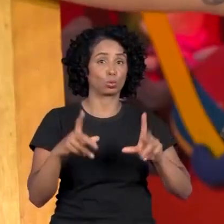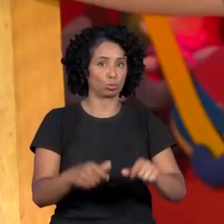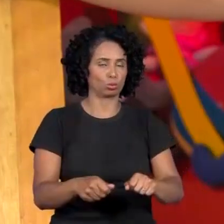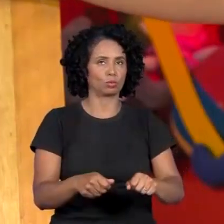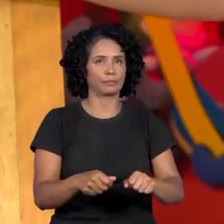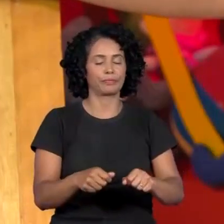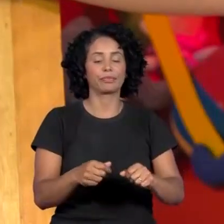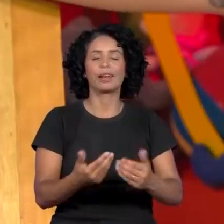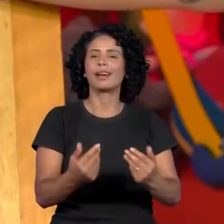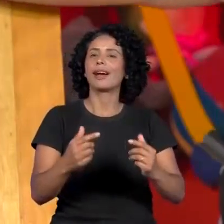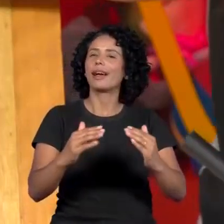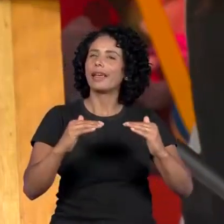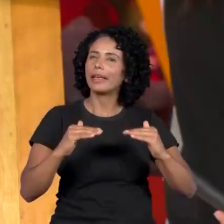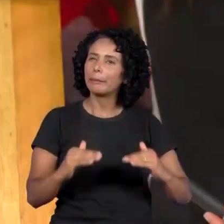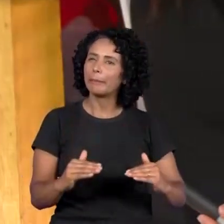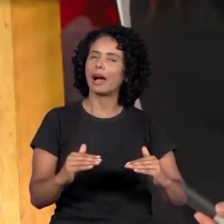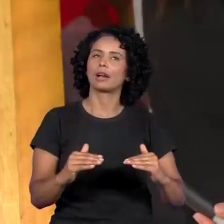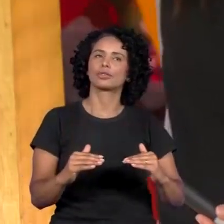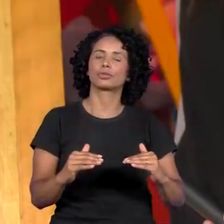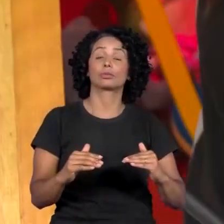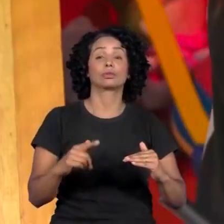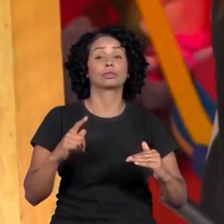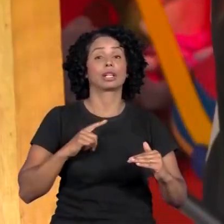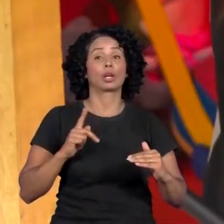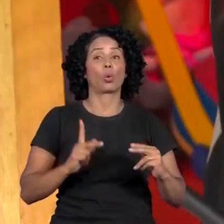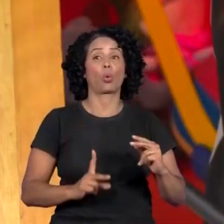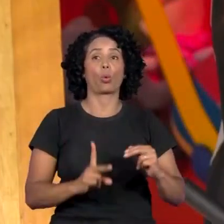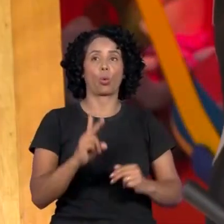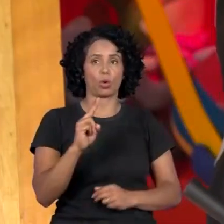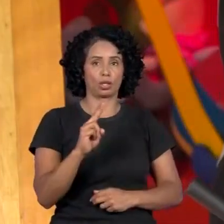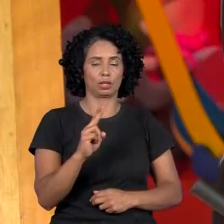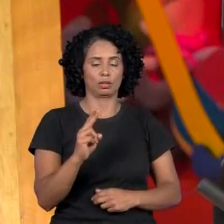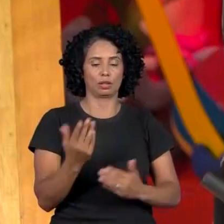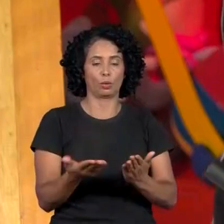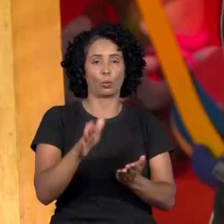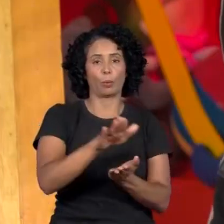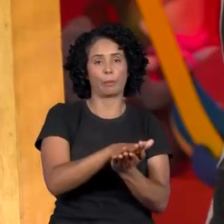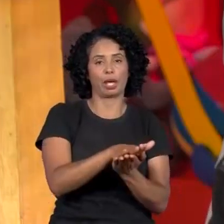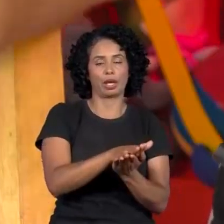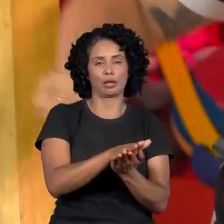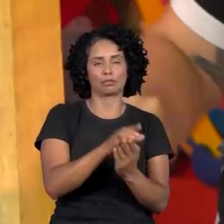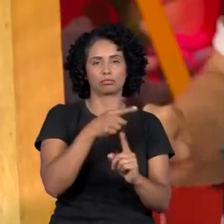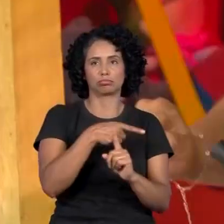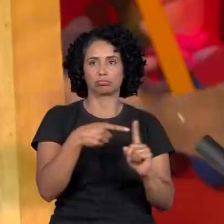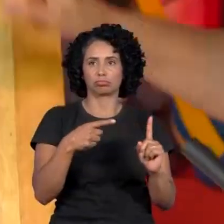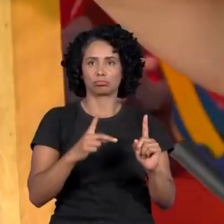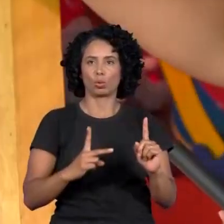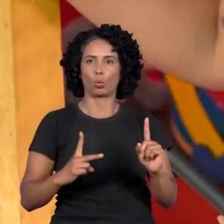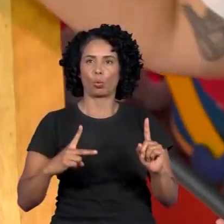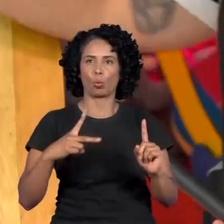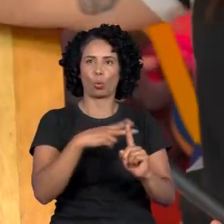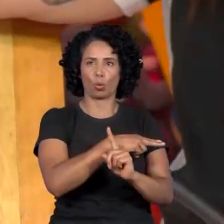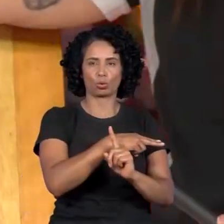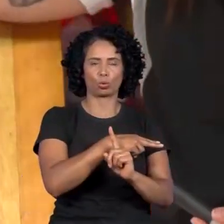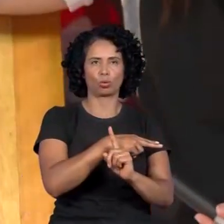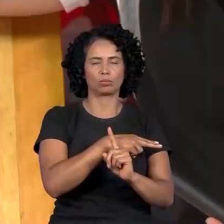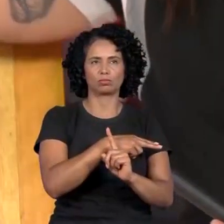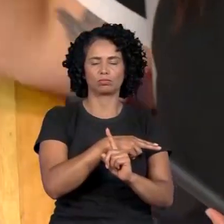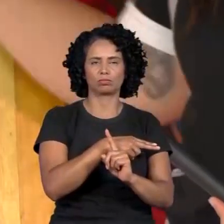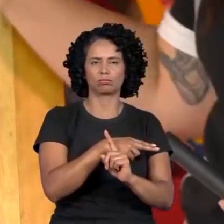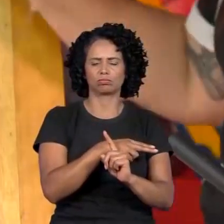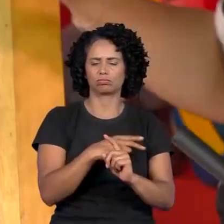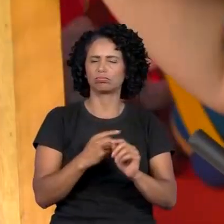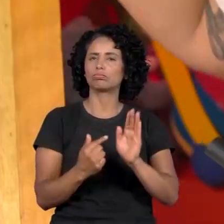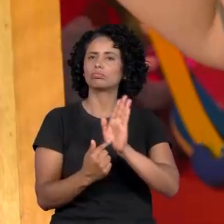de baixo, que eu recortei no meio, o que representa cada uma